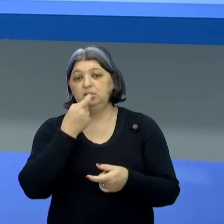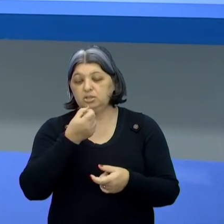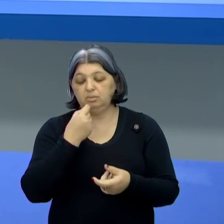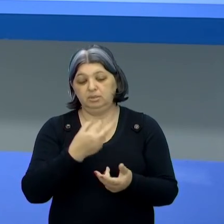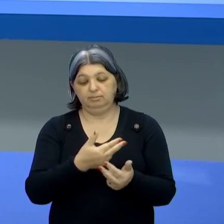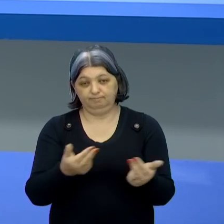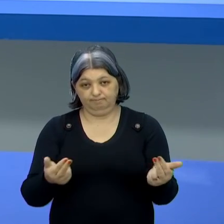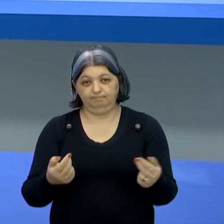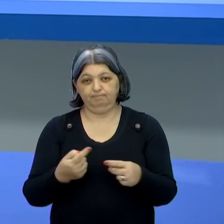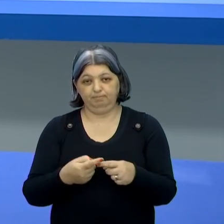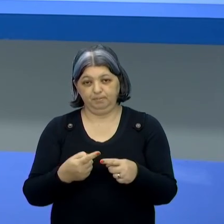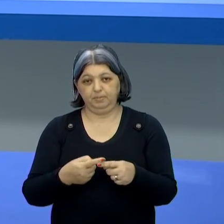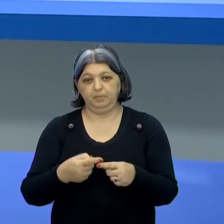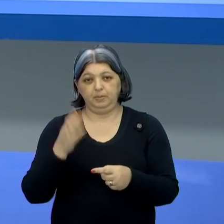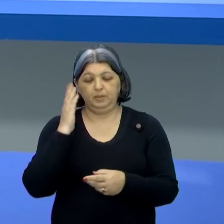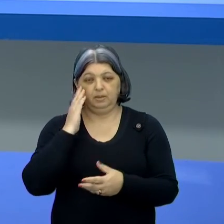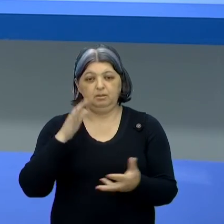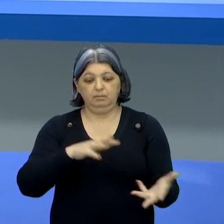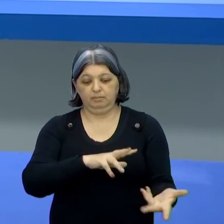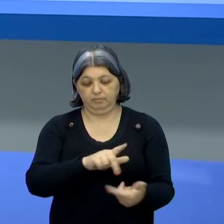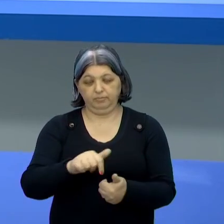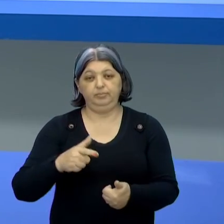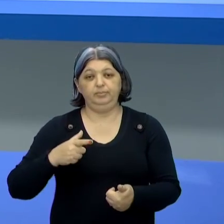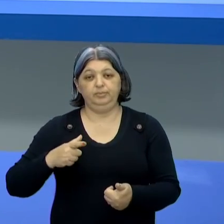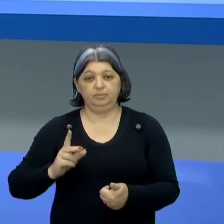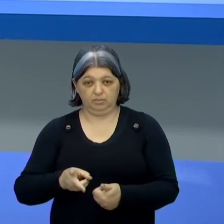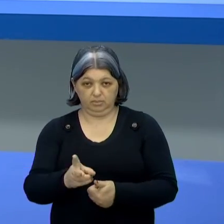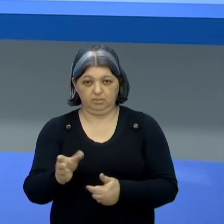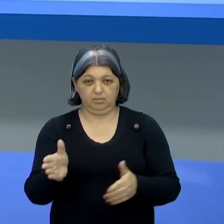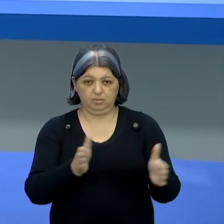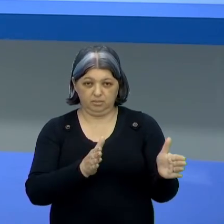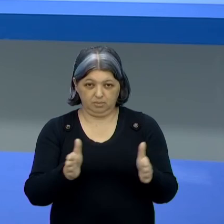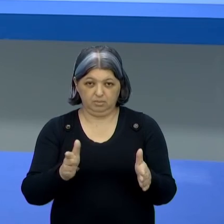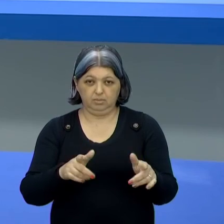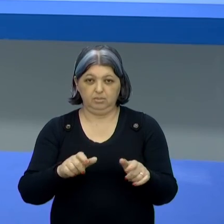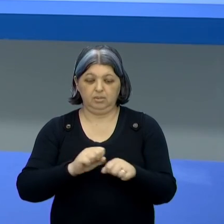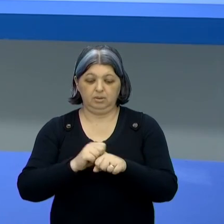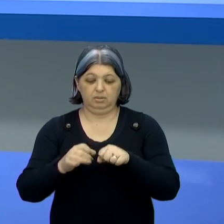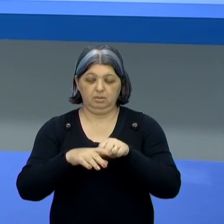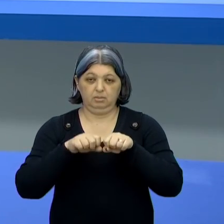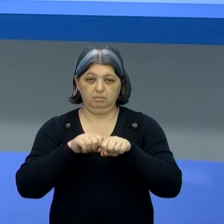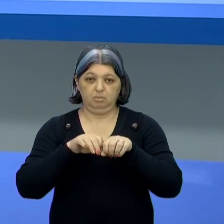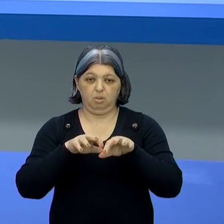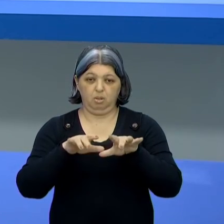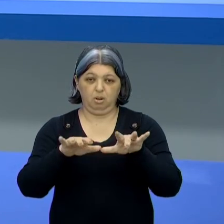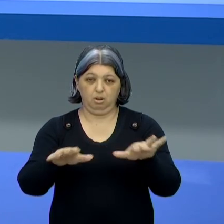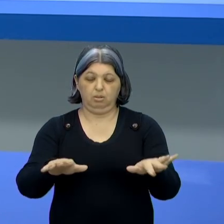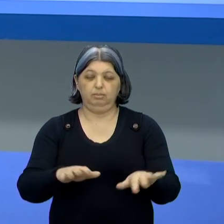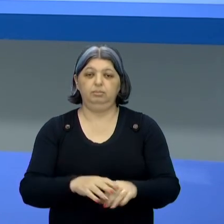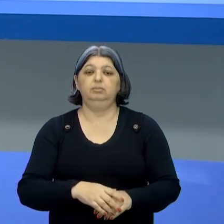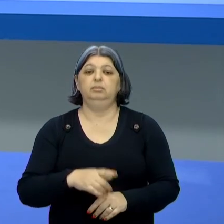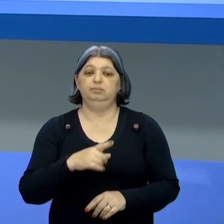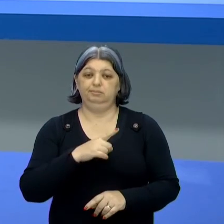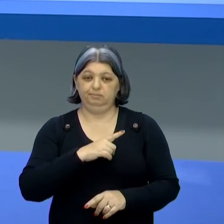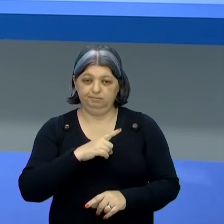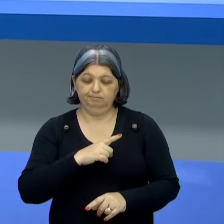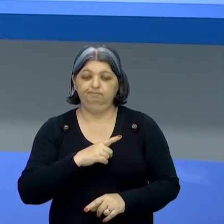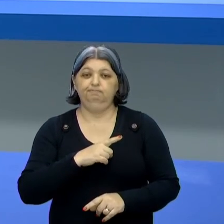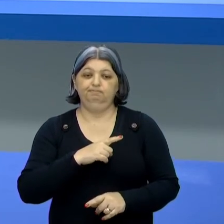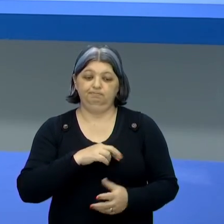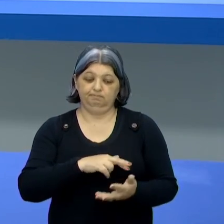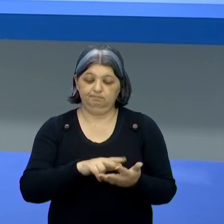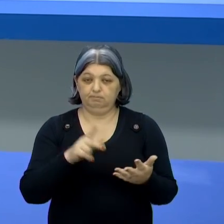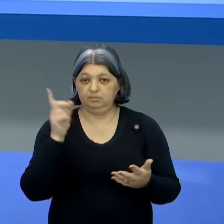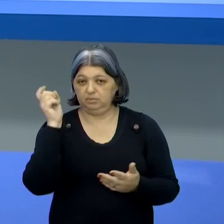saúde pública mundial, a gente viveu aí, está vivendo ainda uma grande pandemia, então existe muita pressão, né,